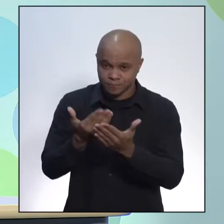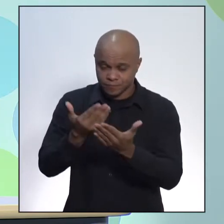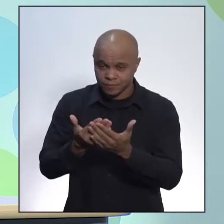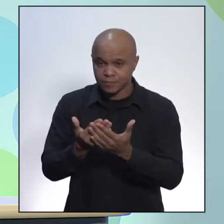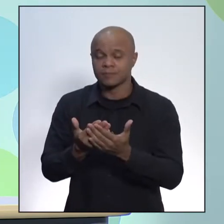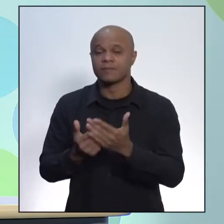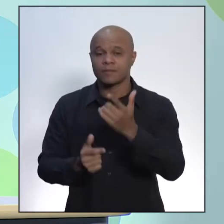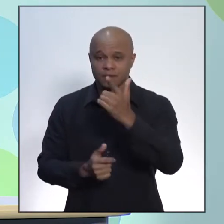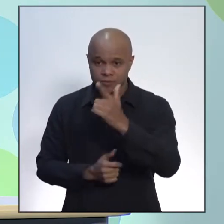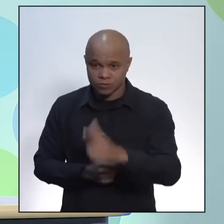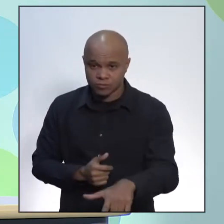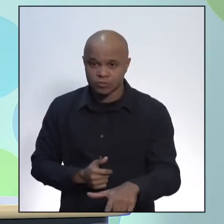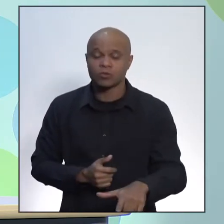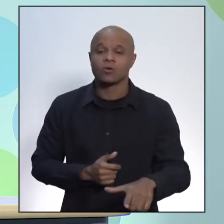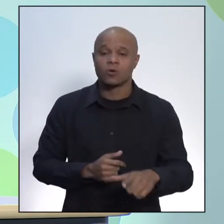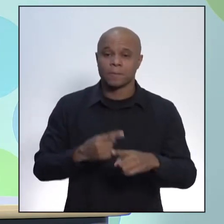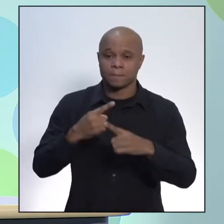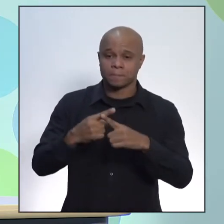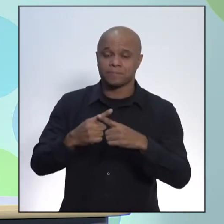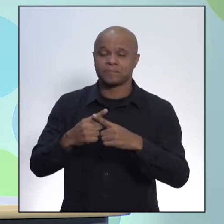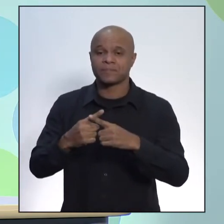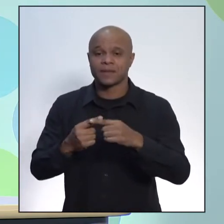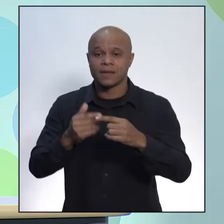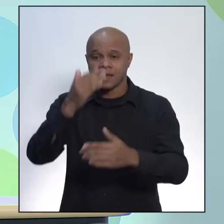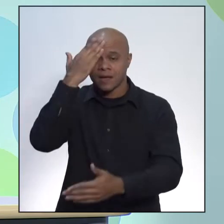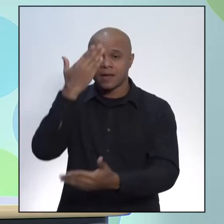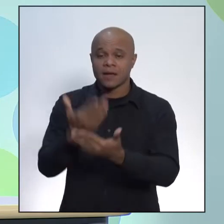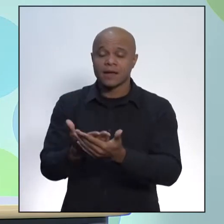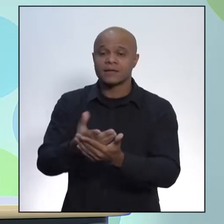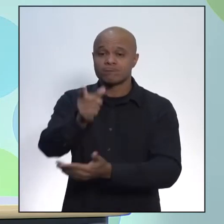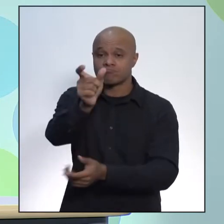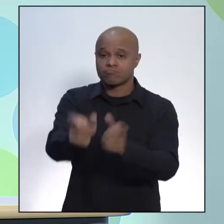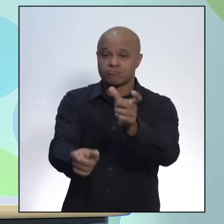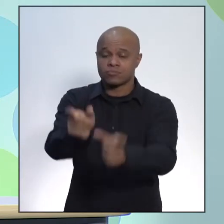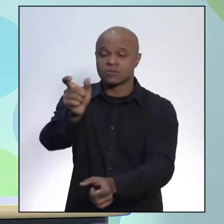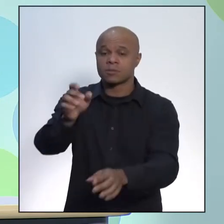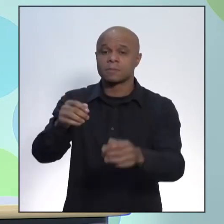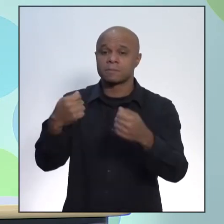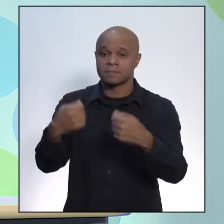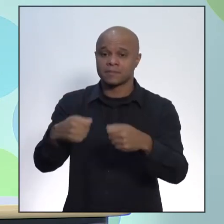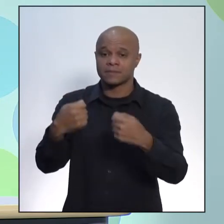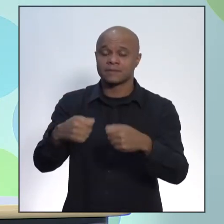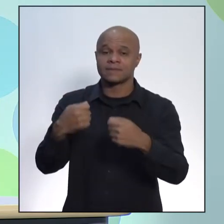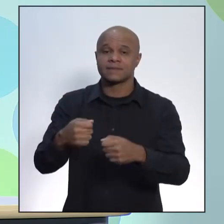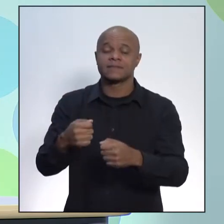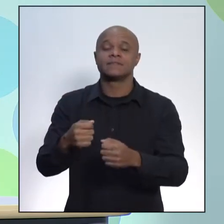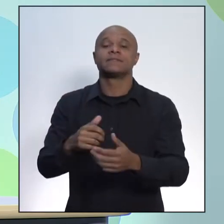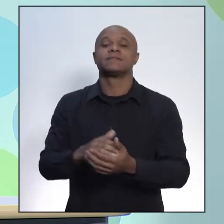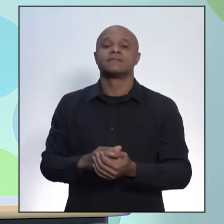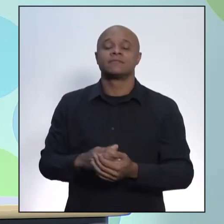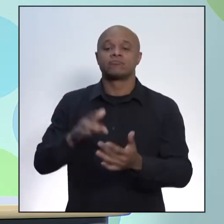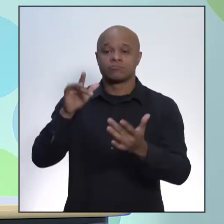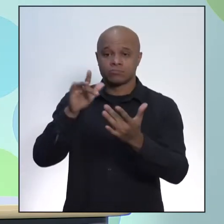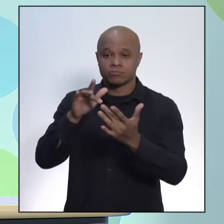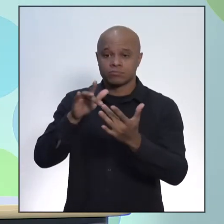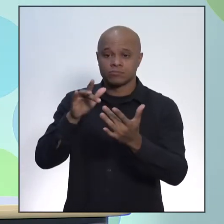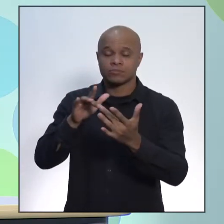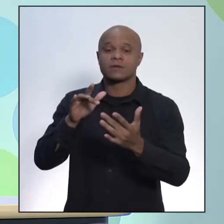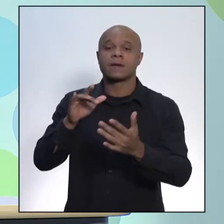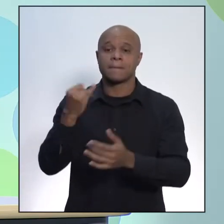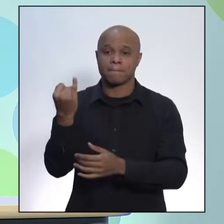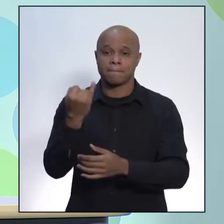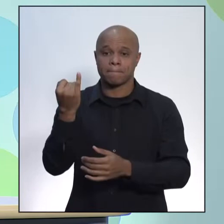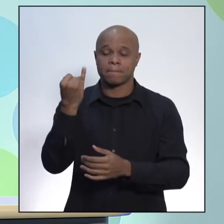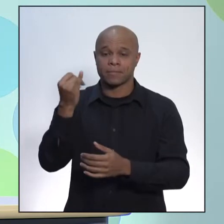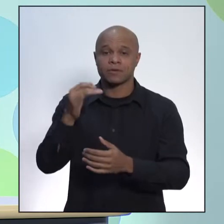que a educação ela tem que ser presencial, a convivência ela faz parte do processo de